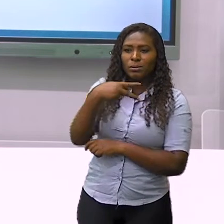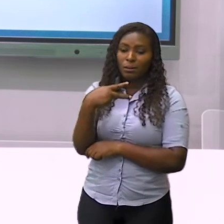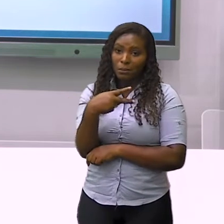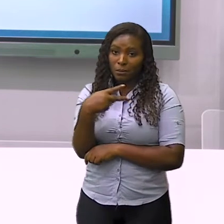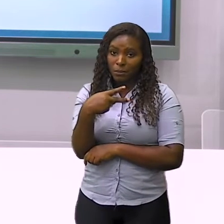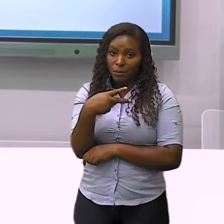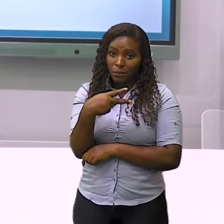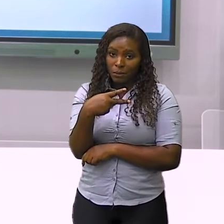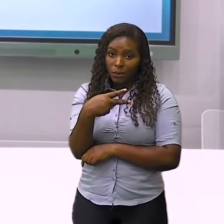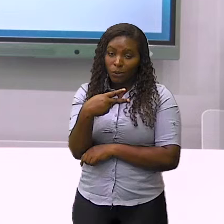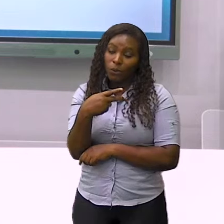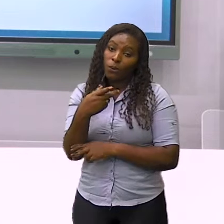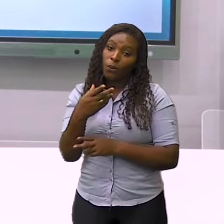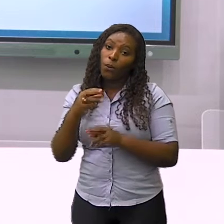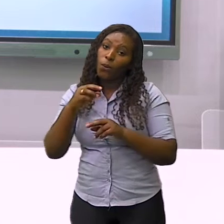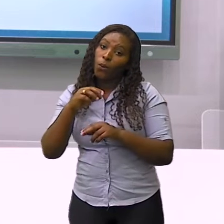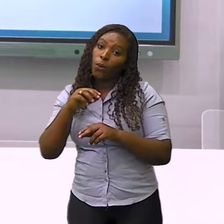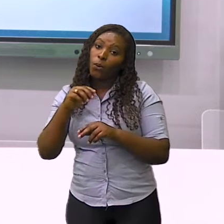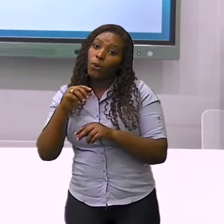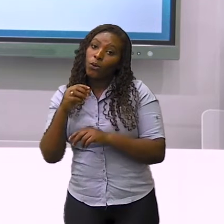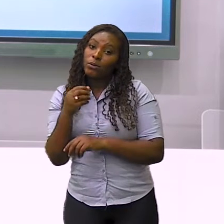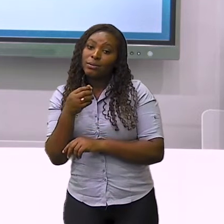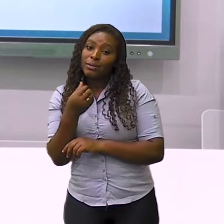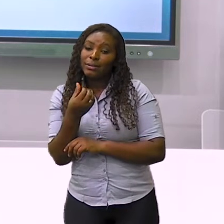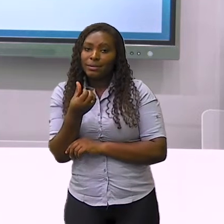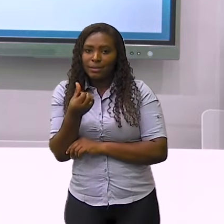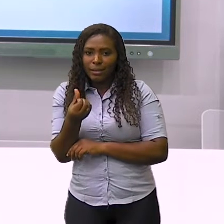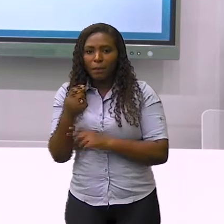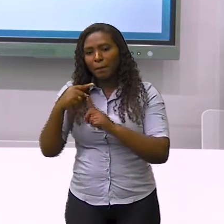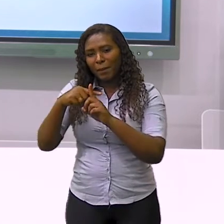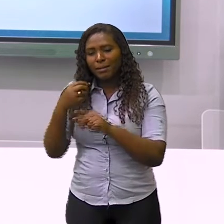tenha raízes reais